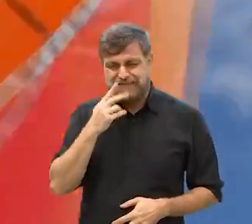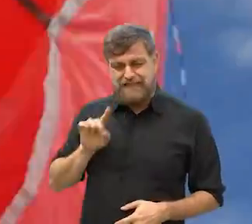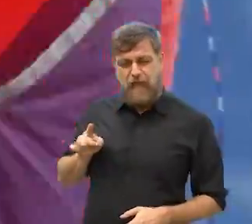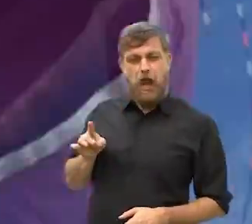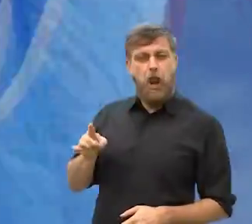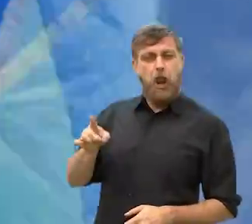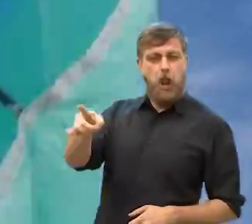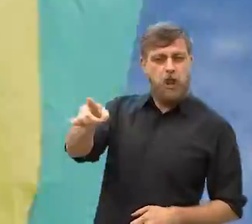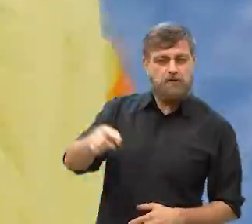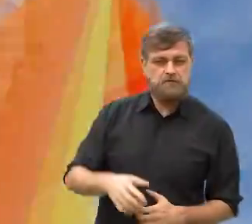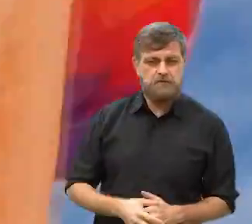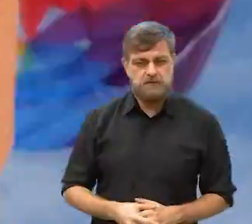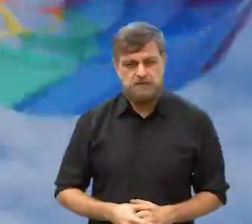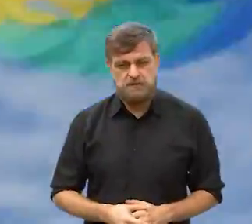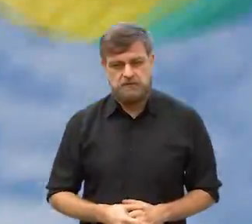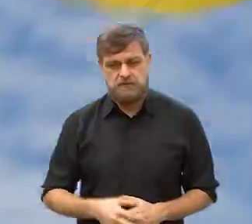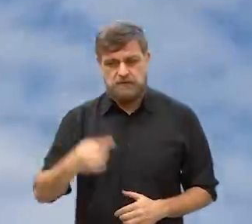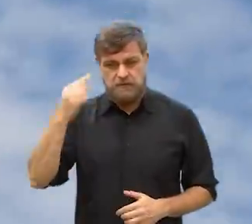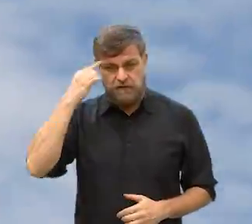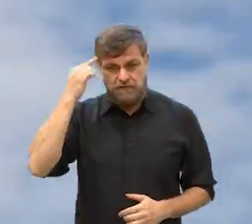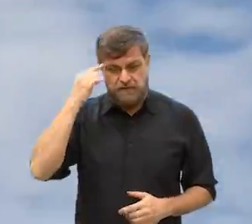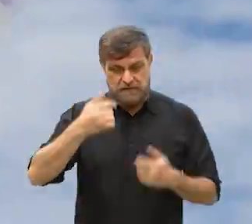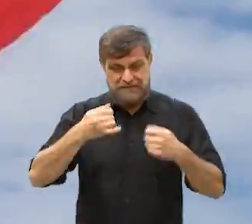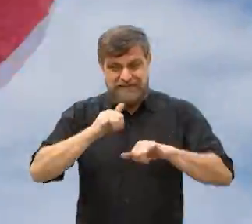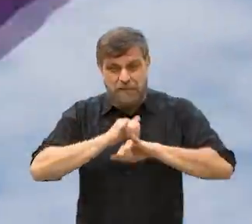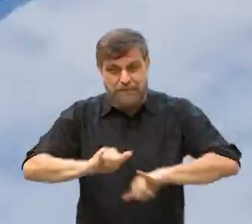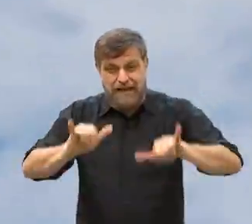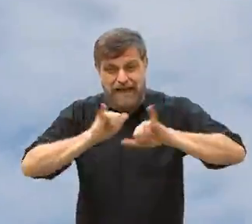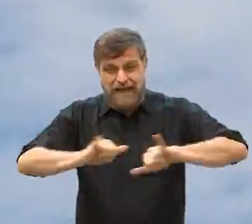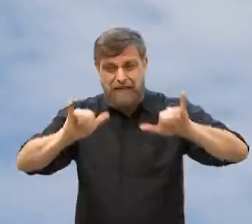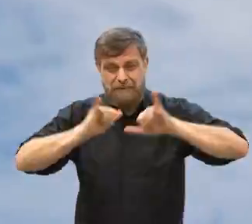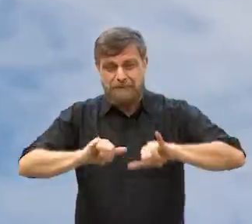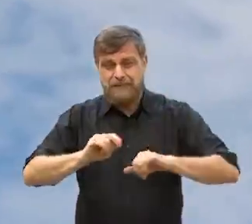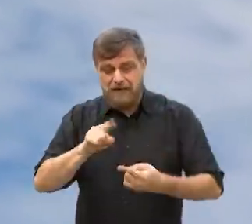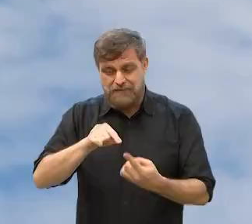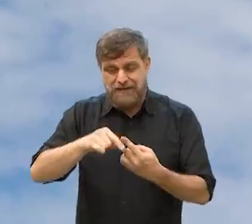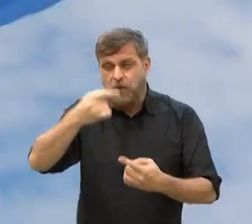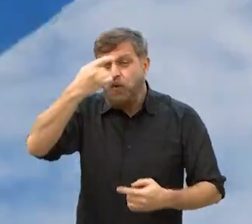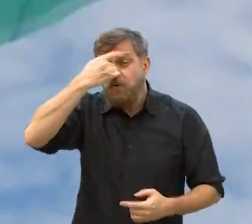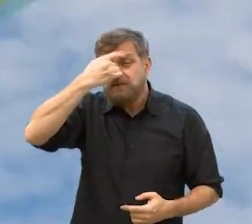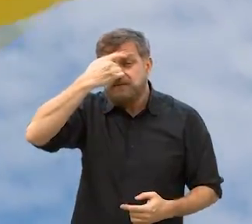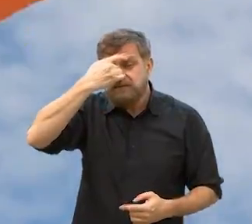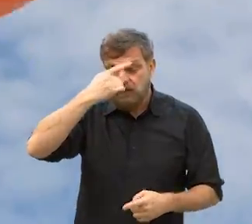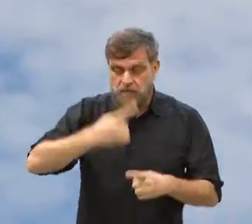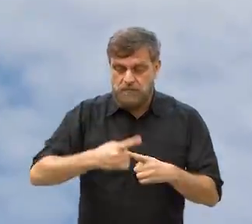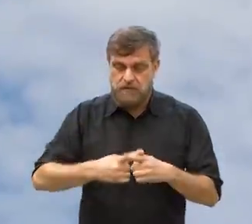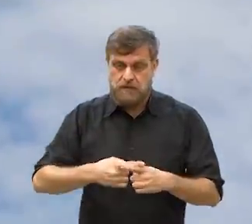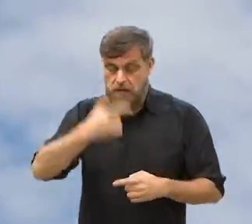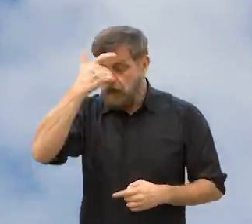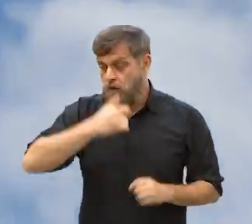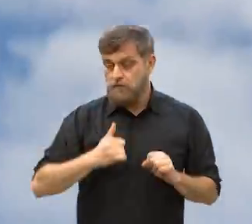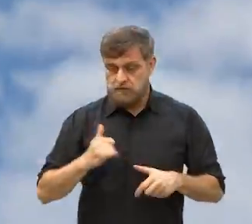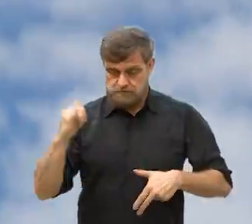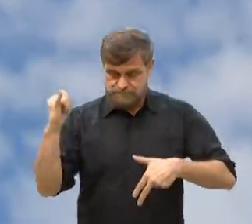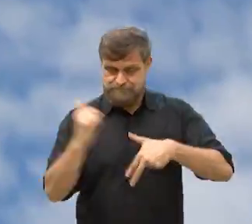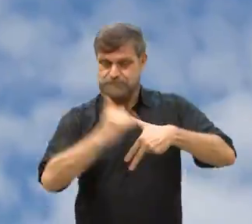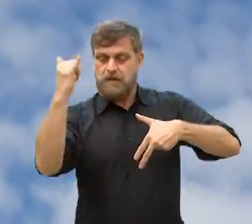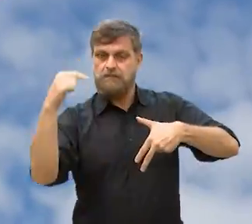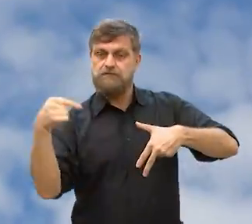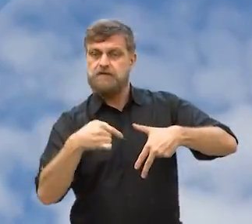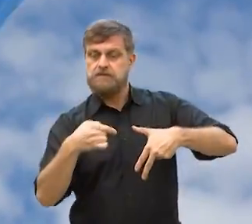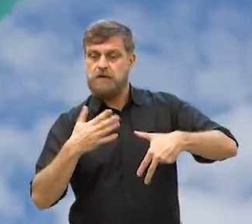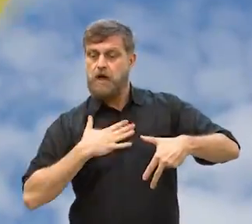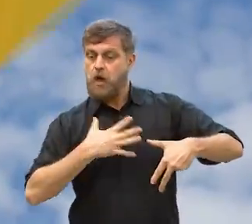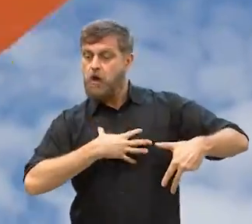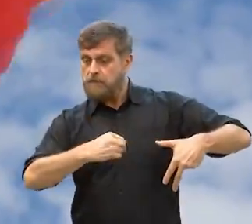longe. Eu penso que deve ter uma campanha de conscientização, porque eu posso ser uma vítima, né? O